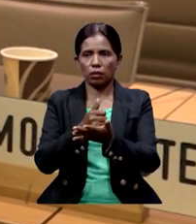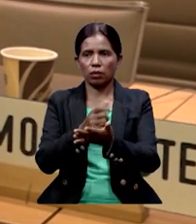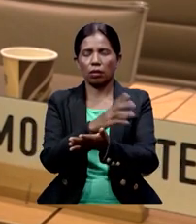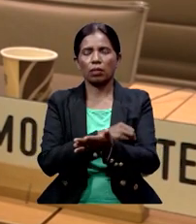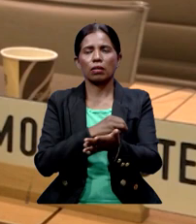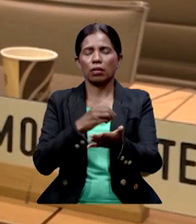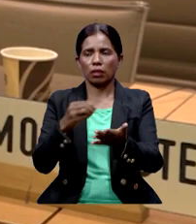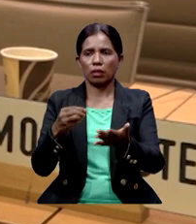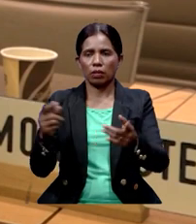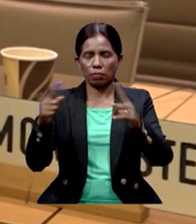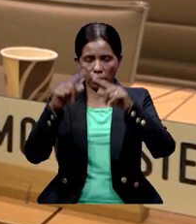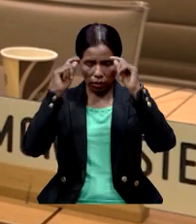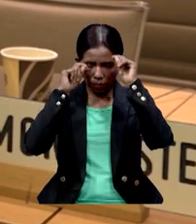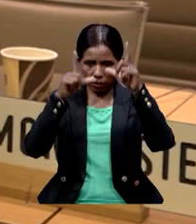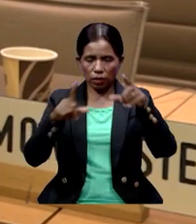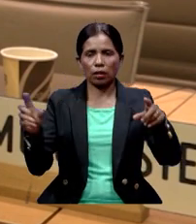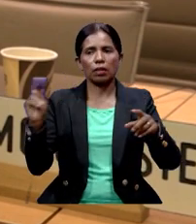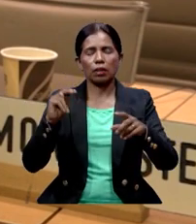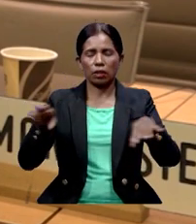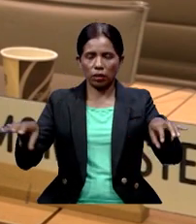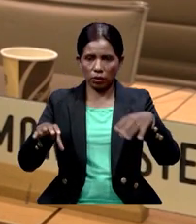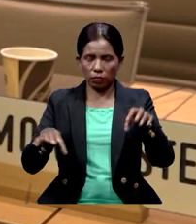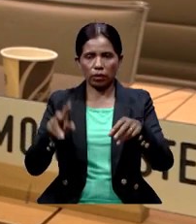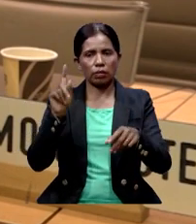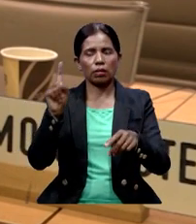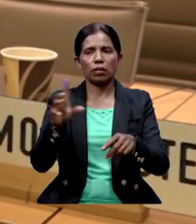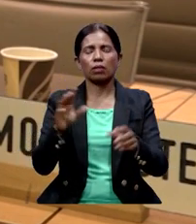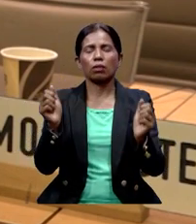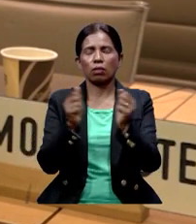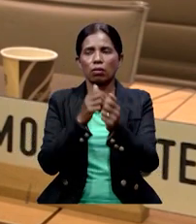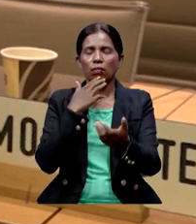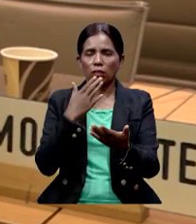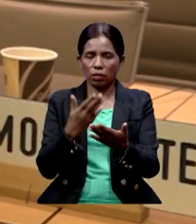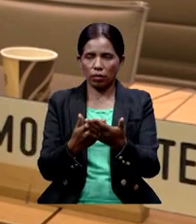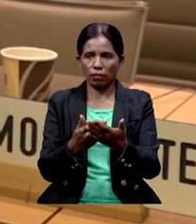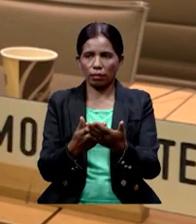felicitações para Timor-Leste e serviço Iranebe ao compromisso Macás.